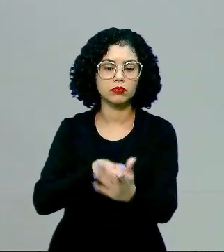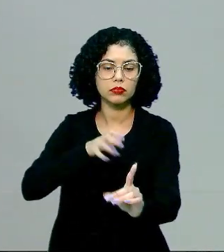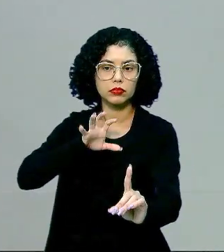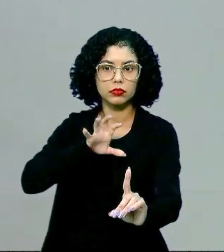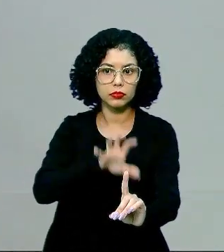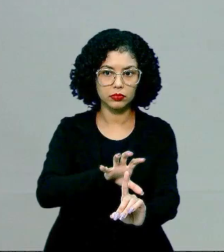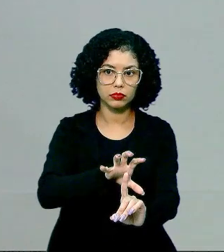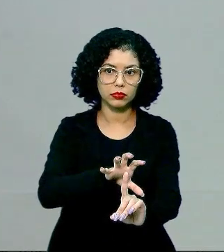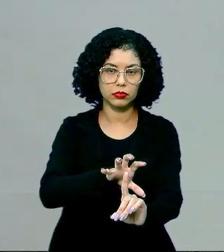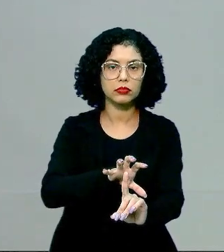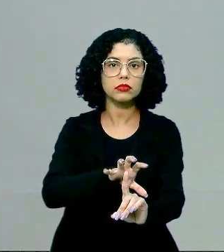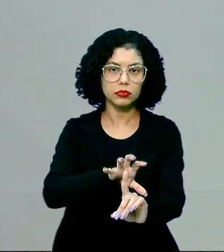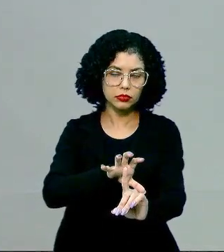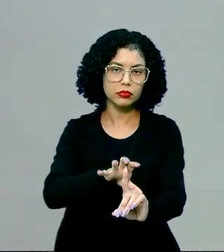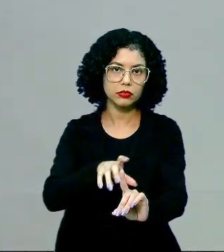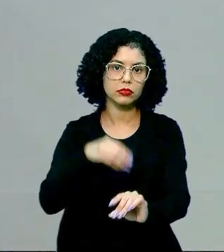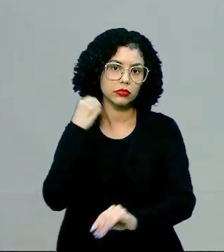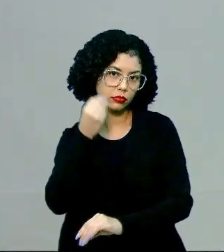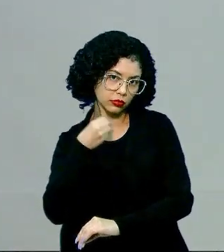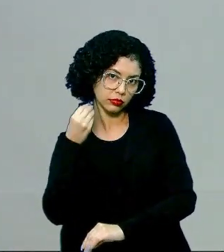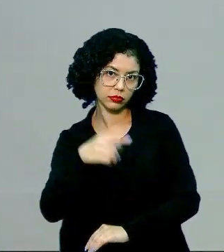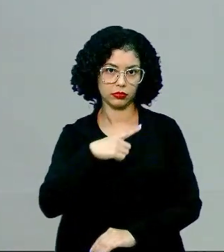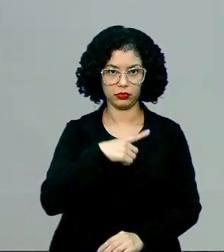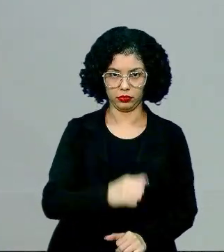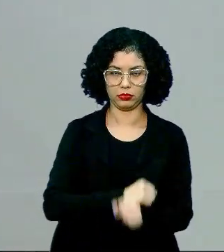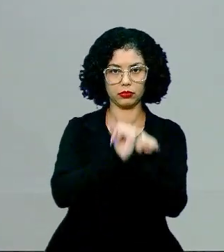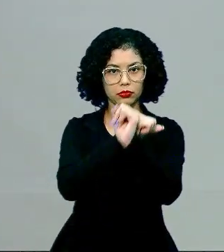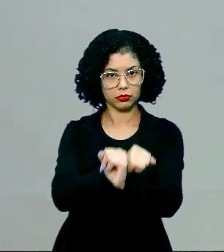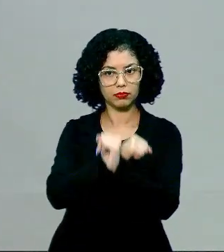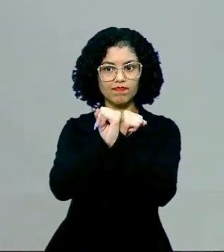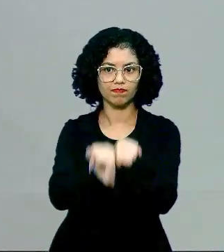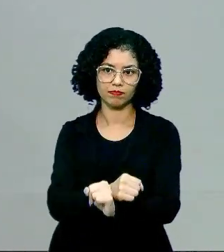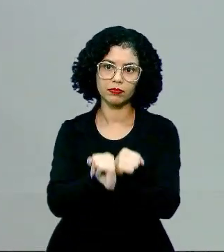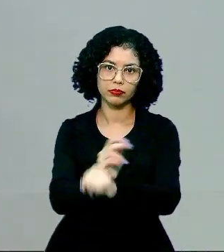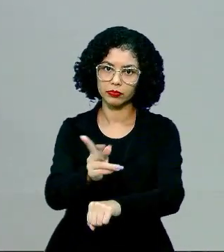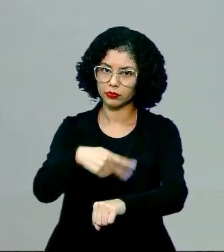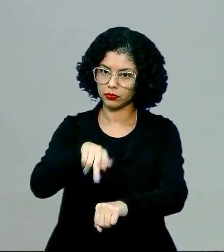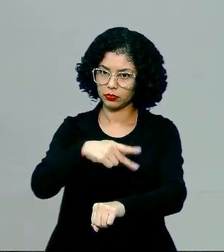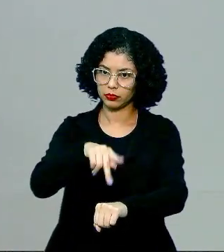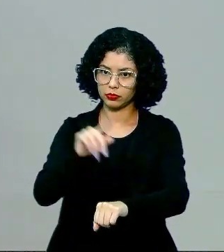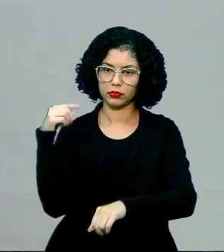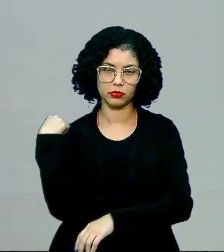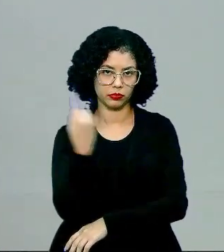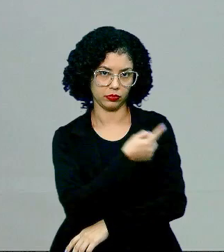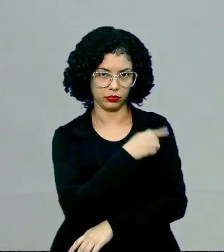subjugada, né? Nós temos uma experiência escravocrata